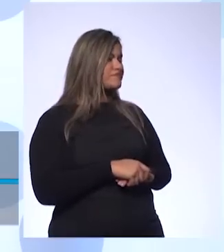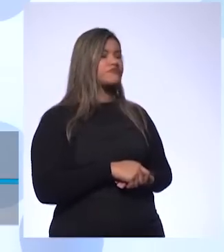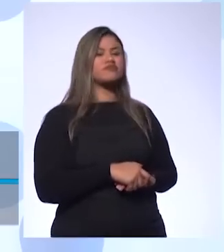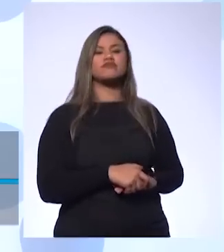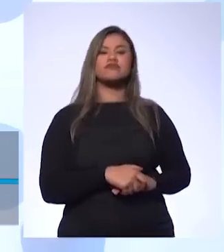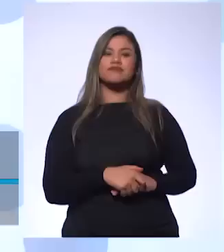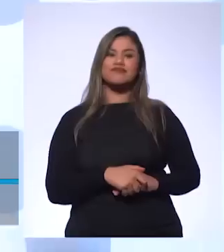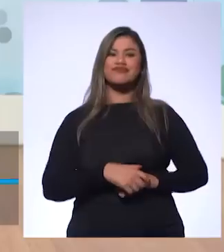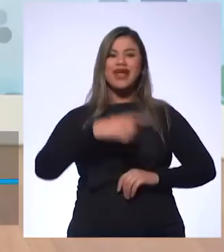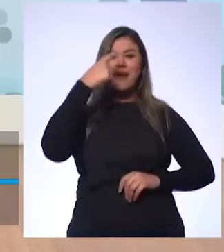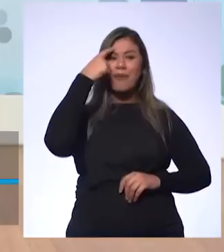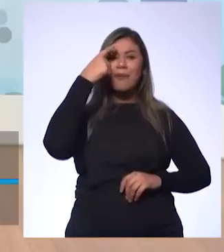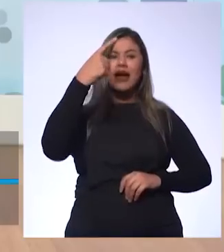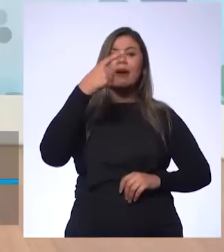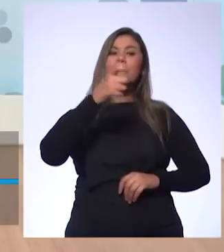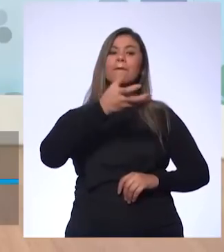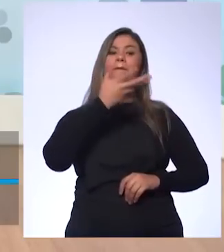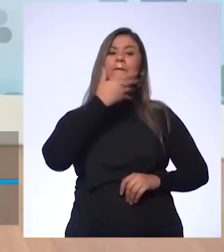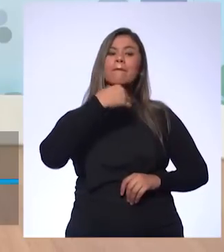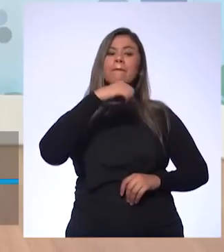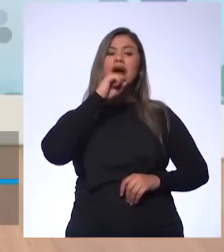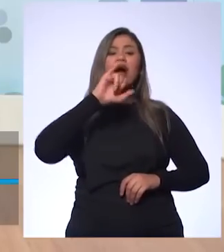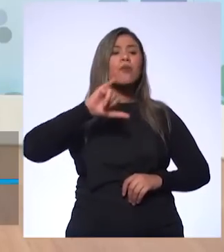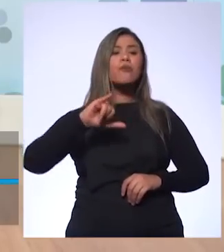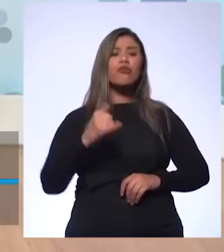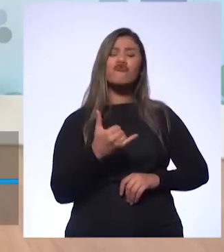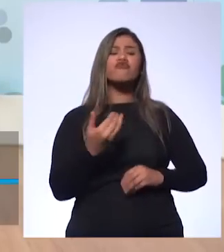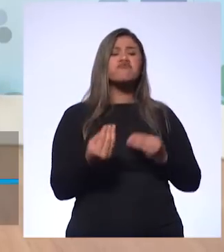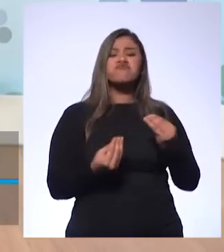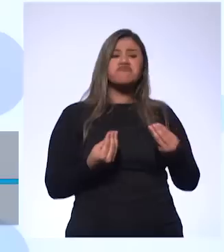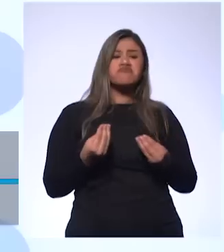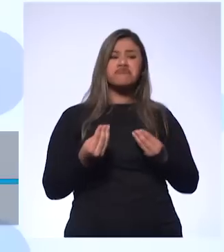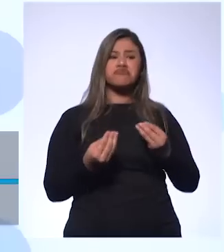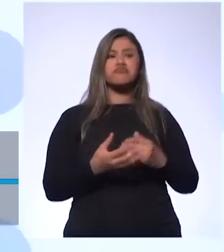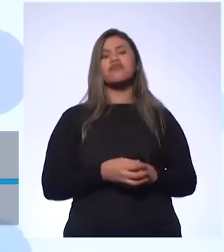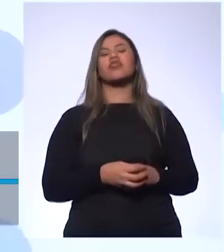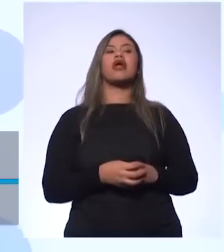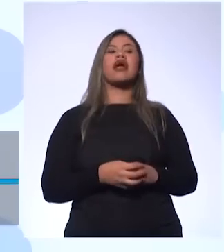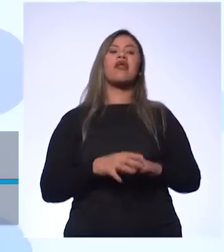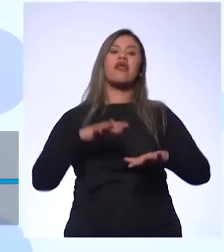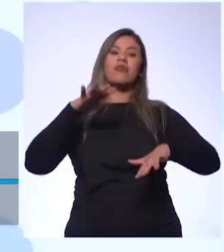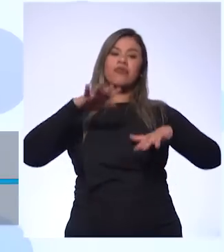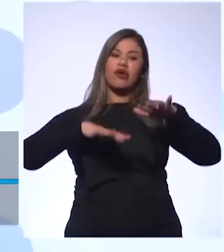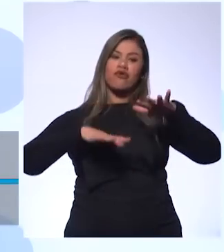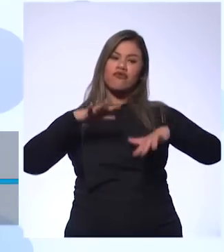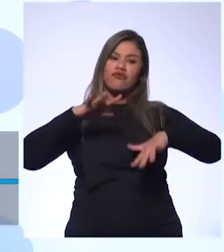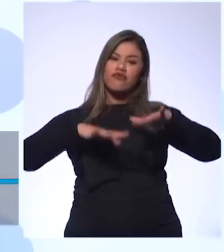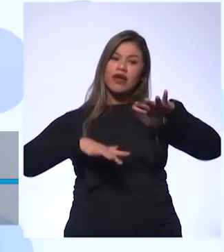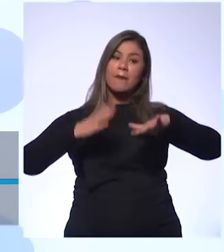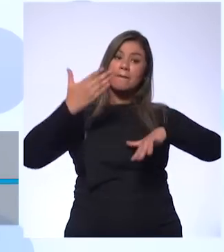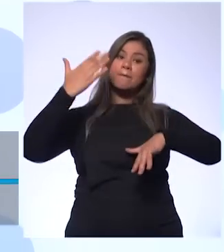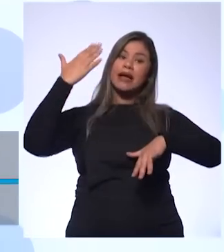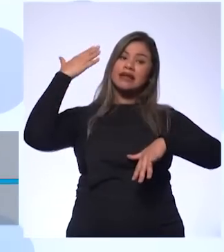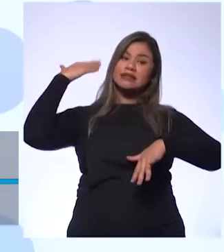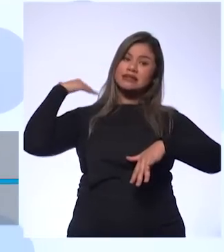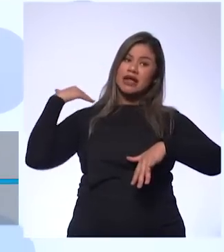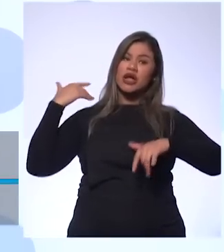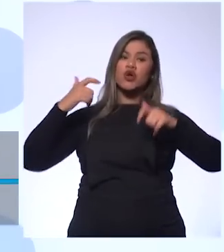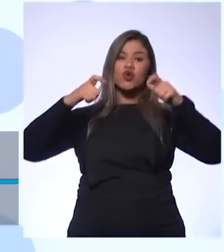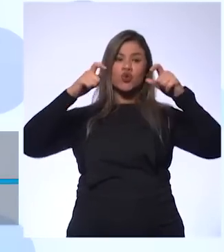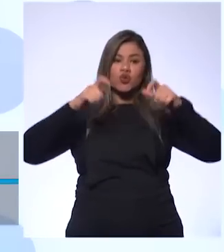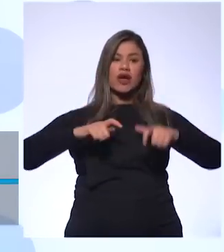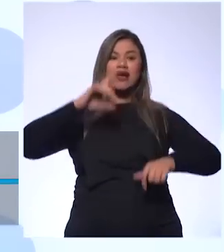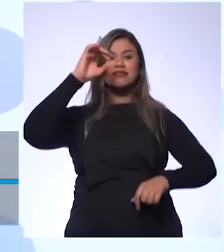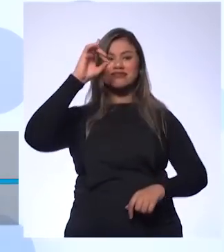Como ele se apropriava daquele espaço? Bom, talvez, segundo essa charge, na época do pai dele, esse espaço era de direito